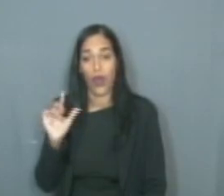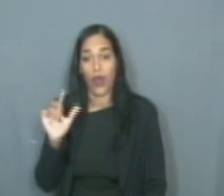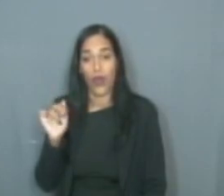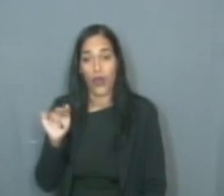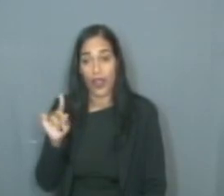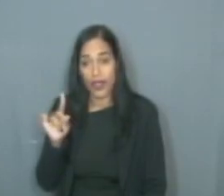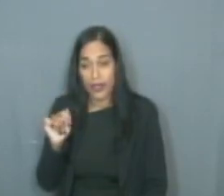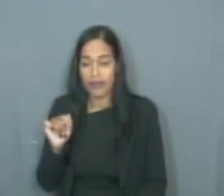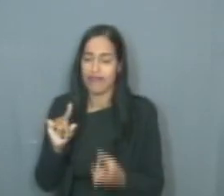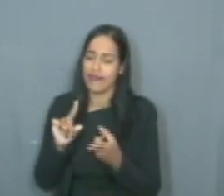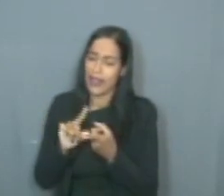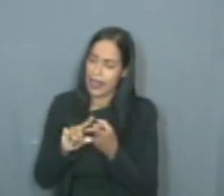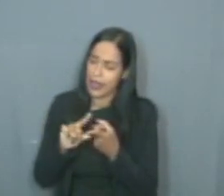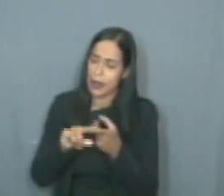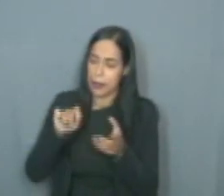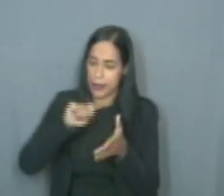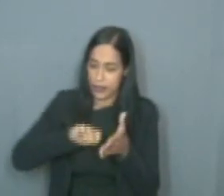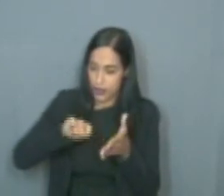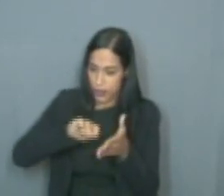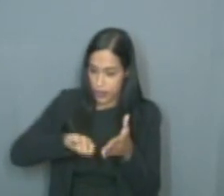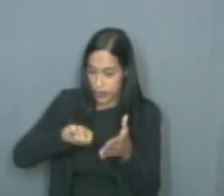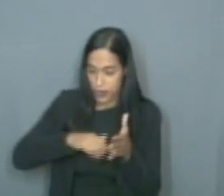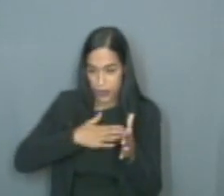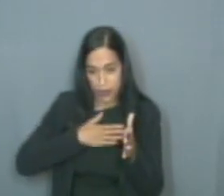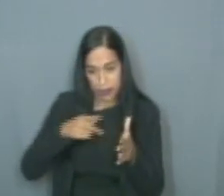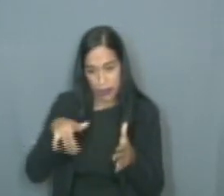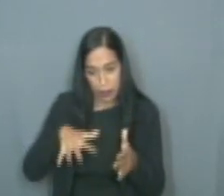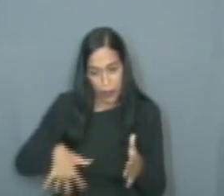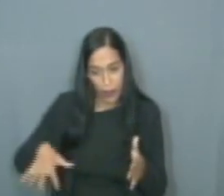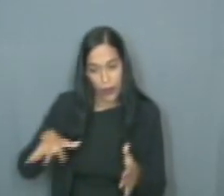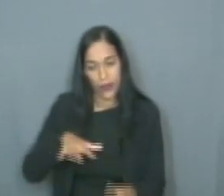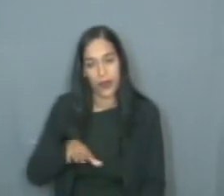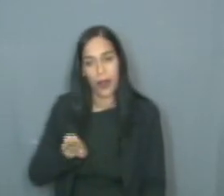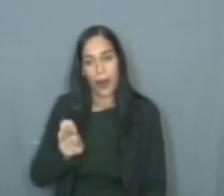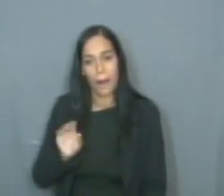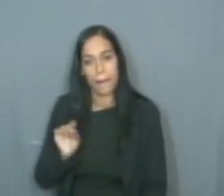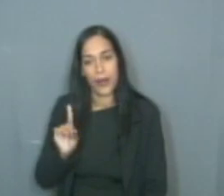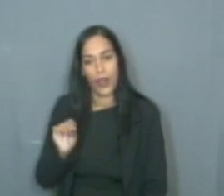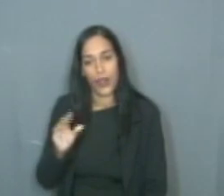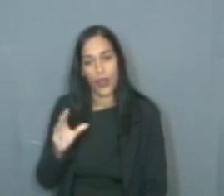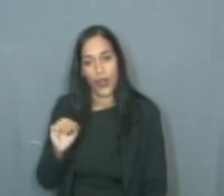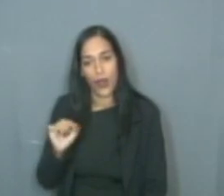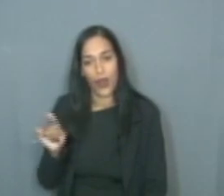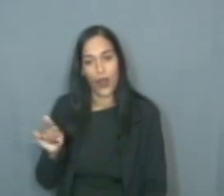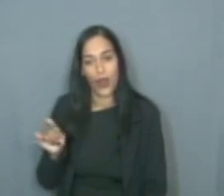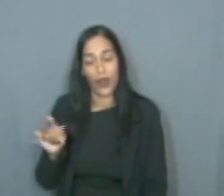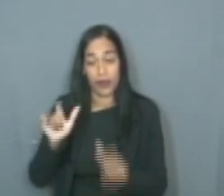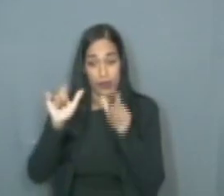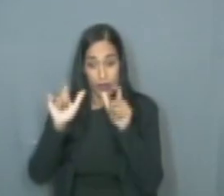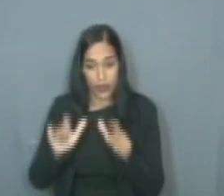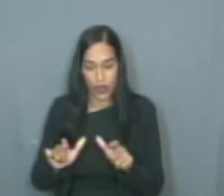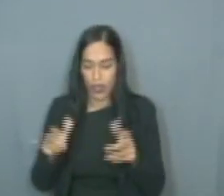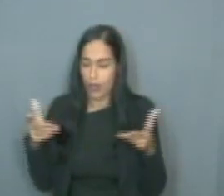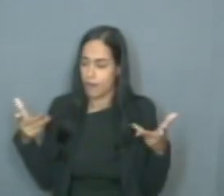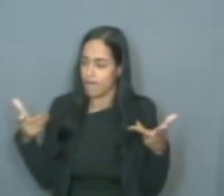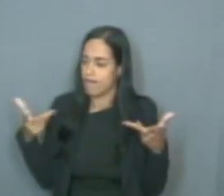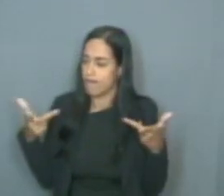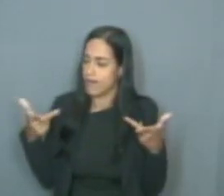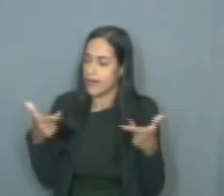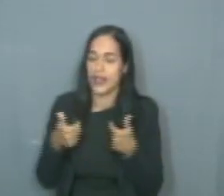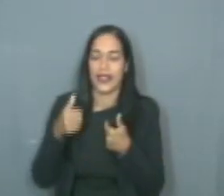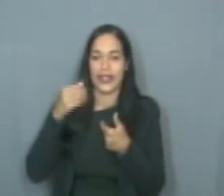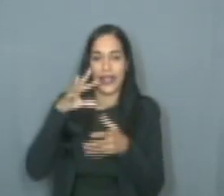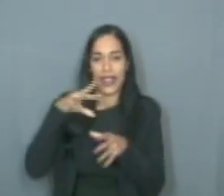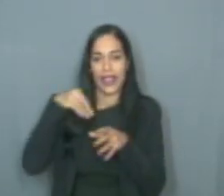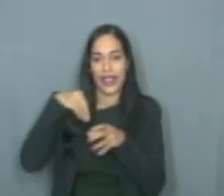terra, Bodocó. Eu acho que Bodocó está criando uma zona de excelência naquela